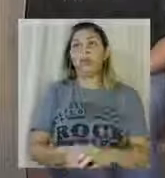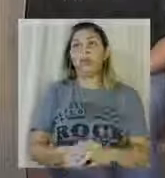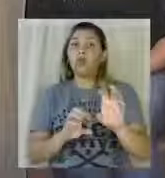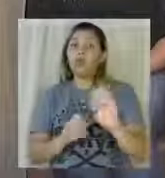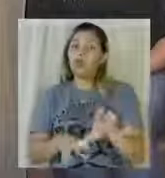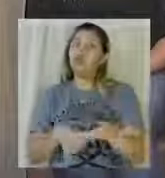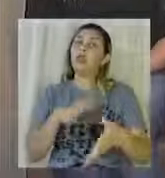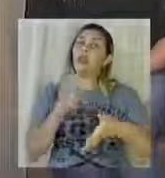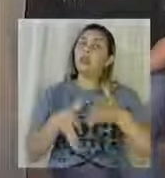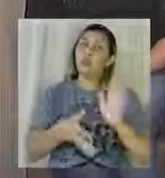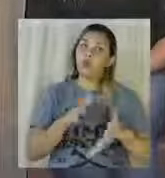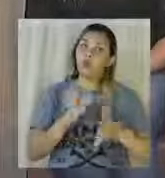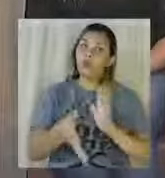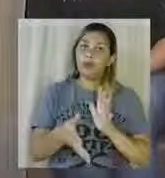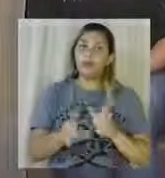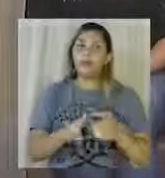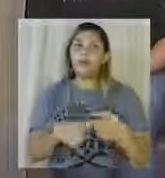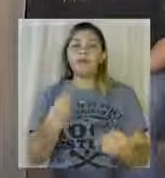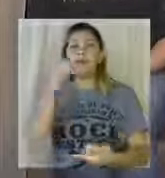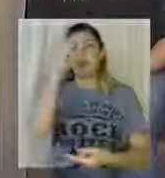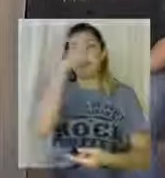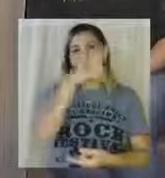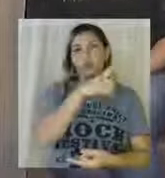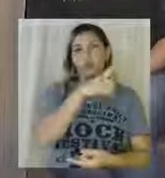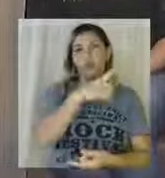Mas é muito difícil.